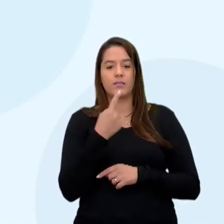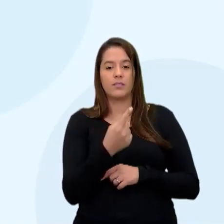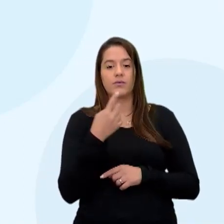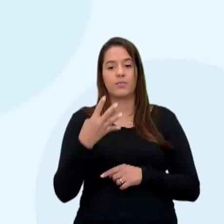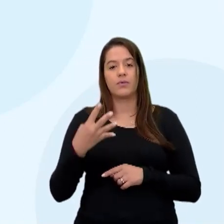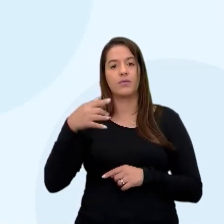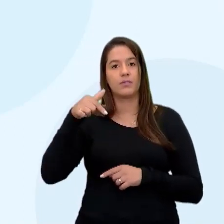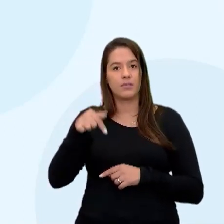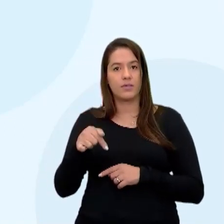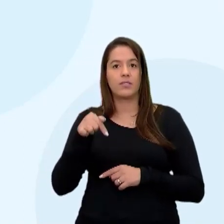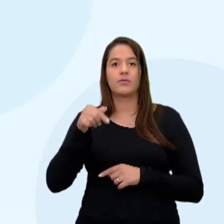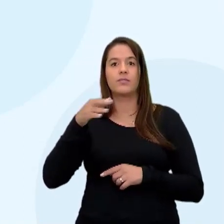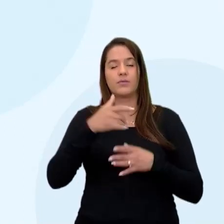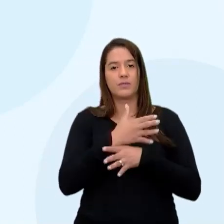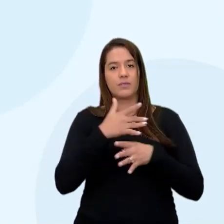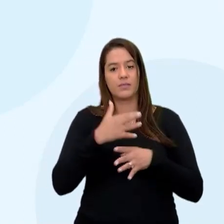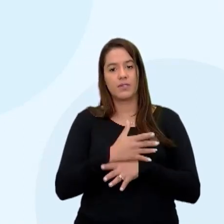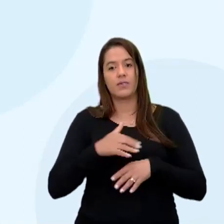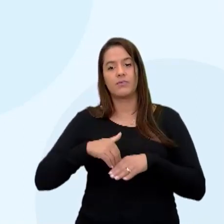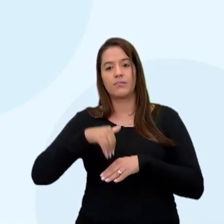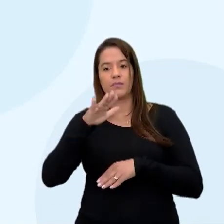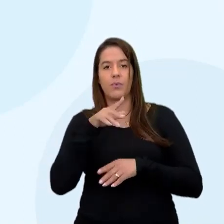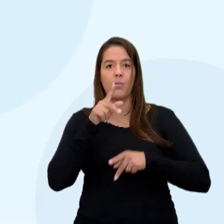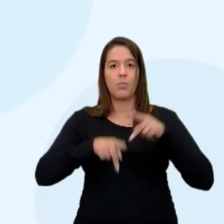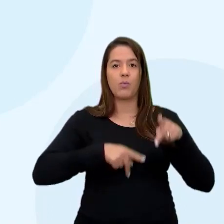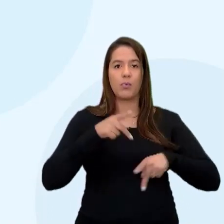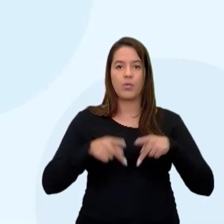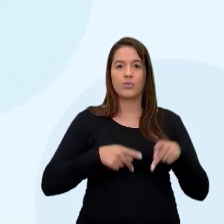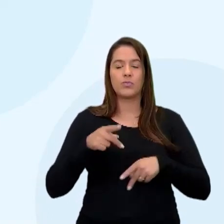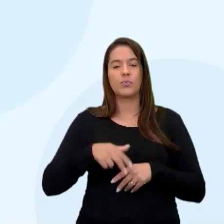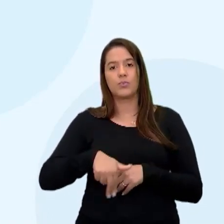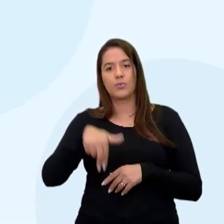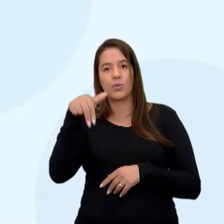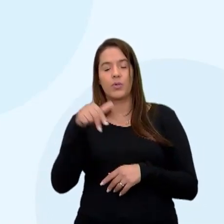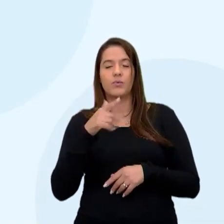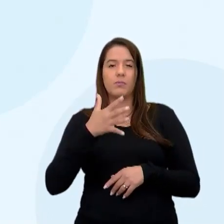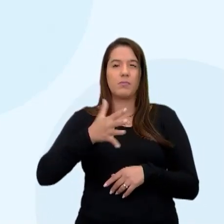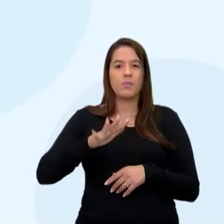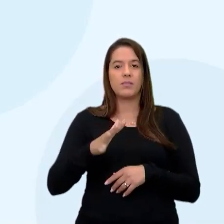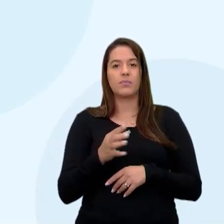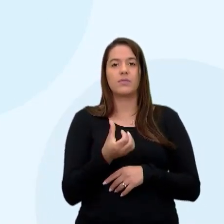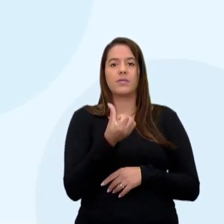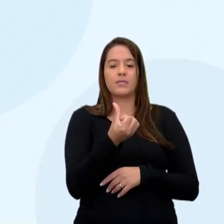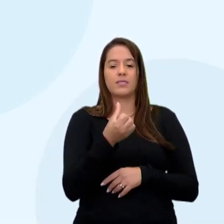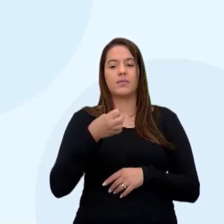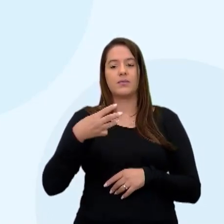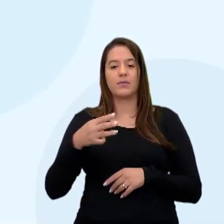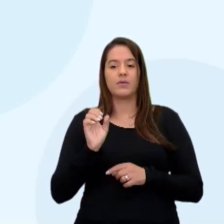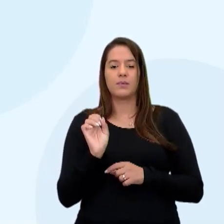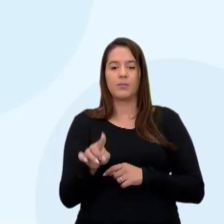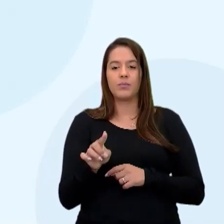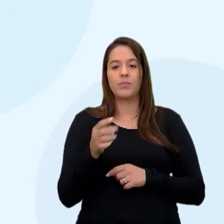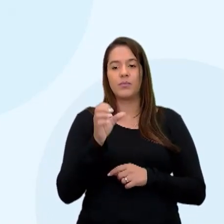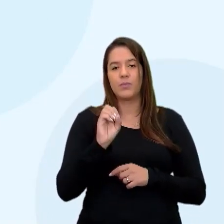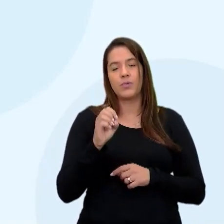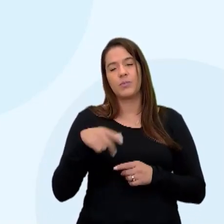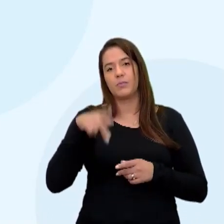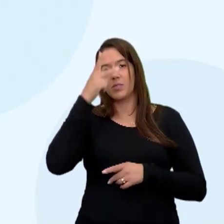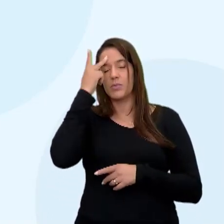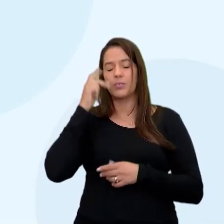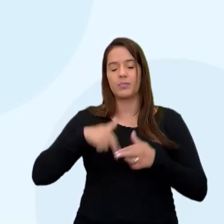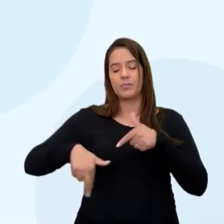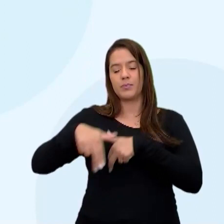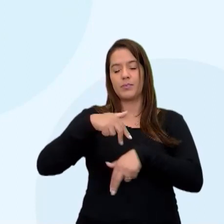cerca de 40 mil pessoas. A mais populosa é na região norte, com média de 60 mil habitantes, e a menos populosa, né,